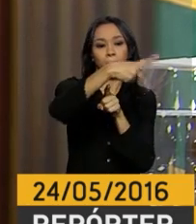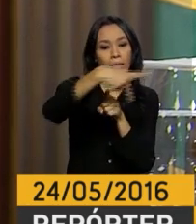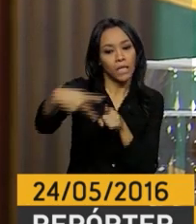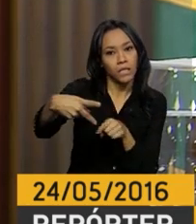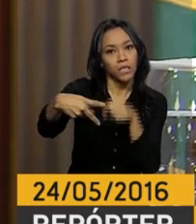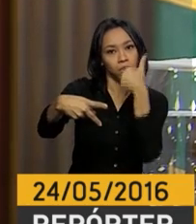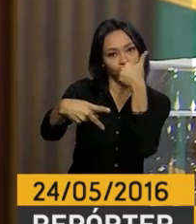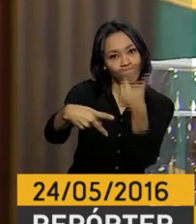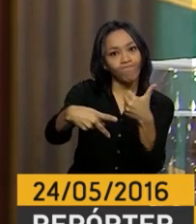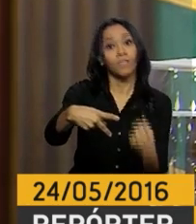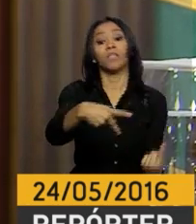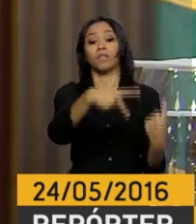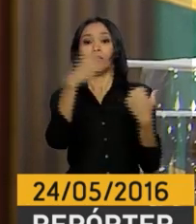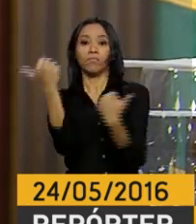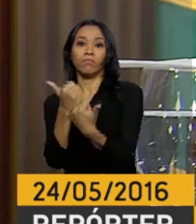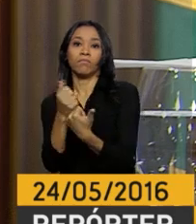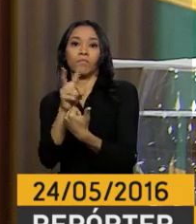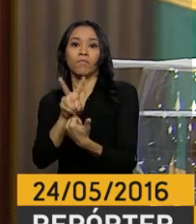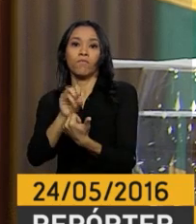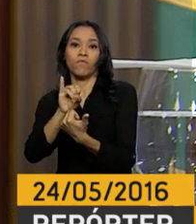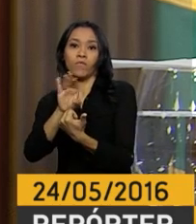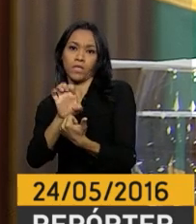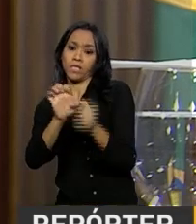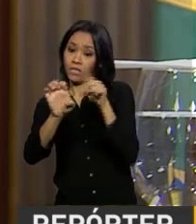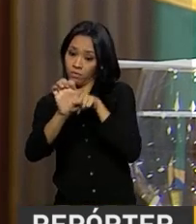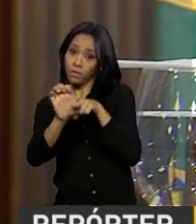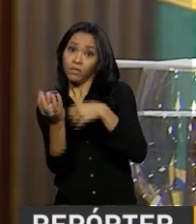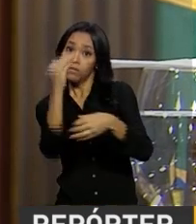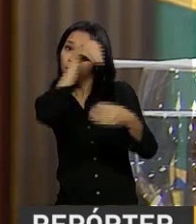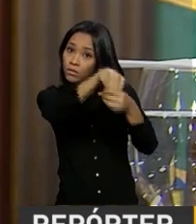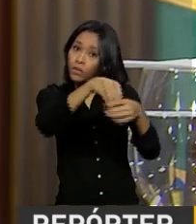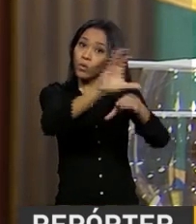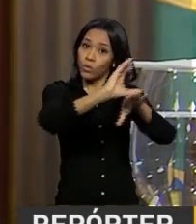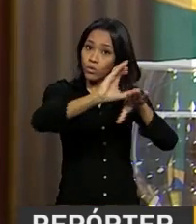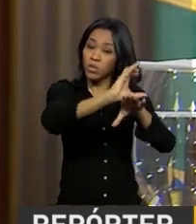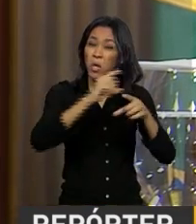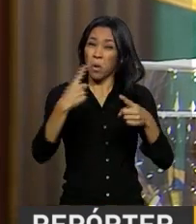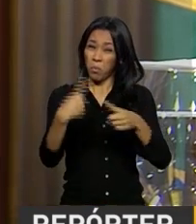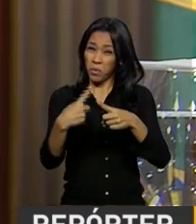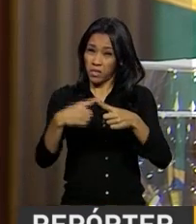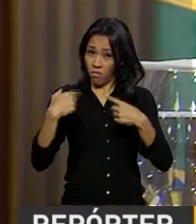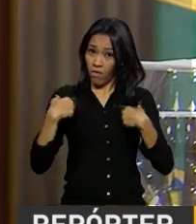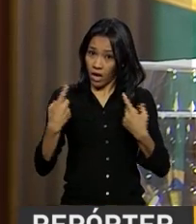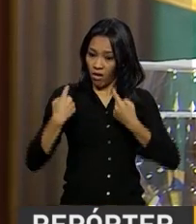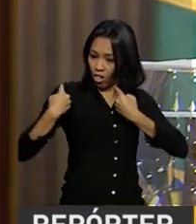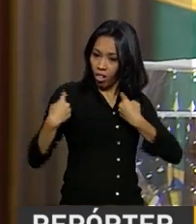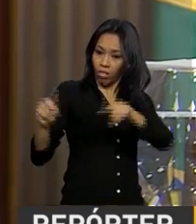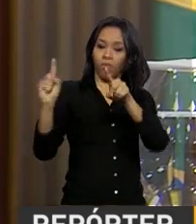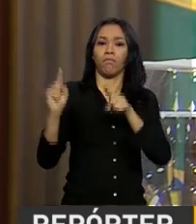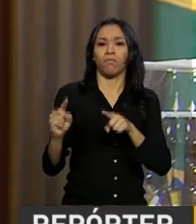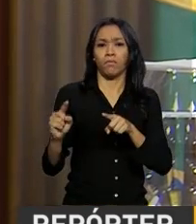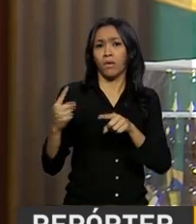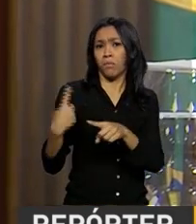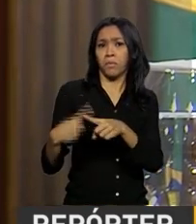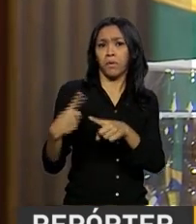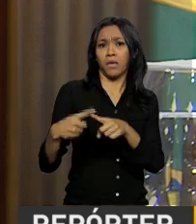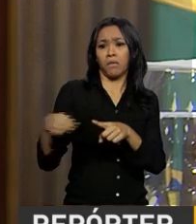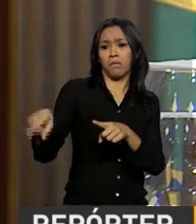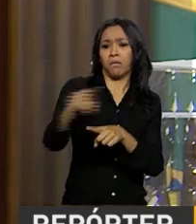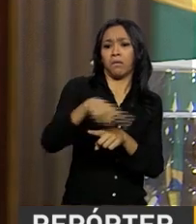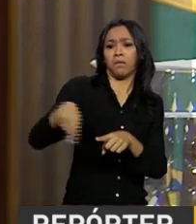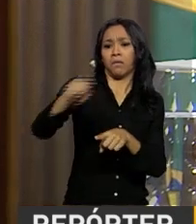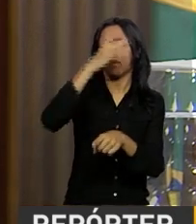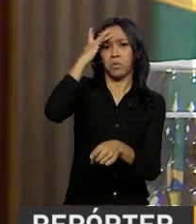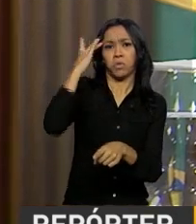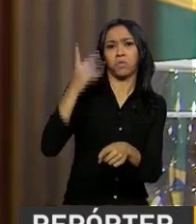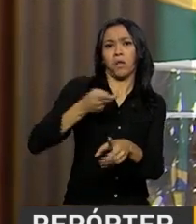Portanto, eu quero refutar aqueles que, a todo instante, pretendem